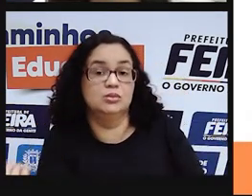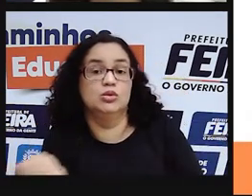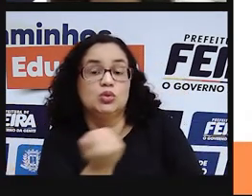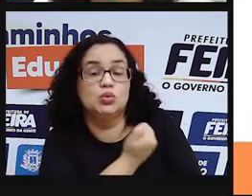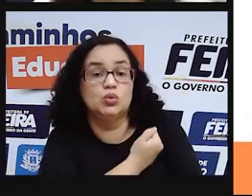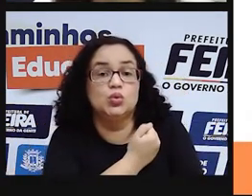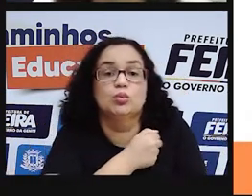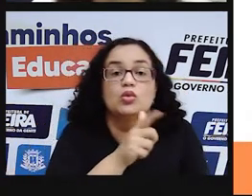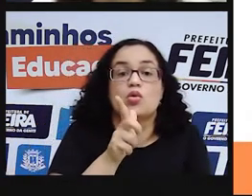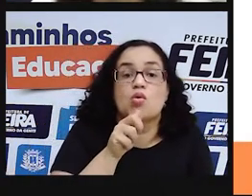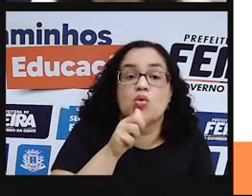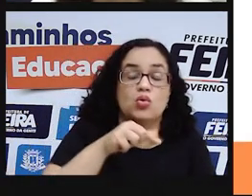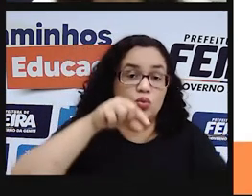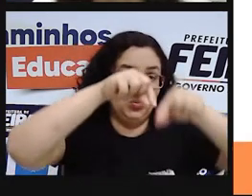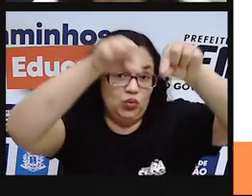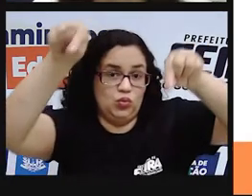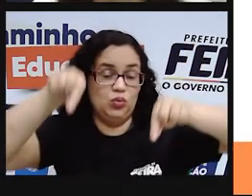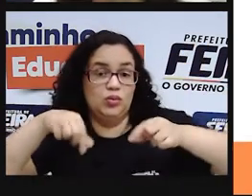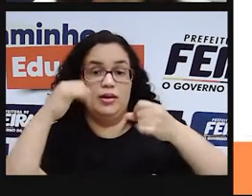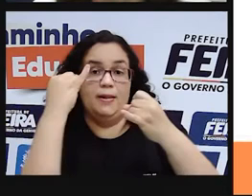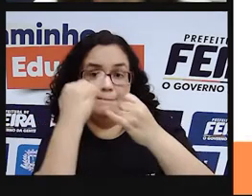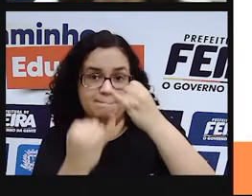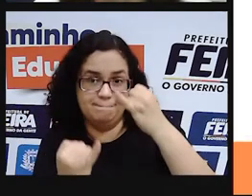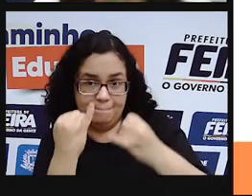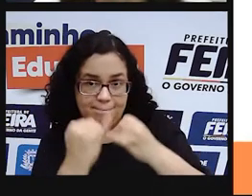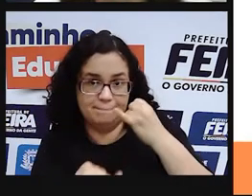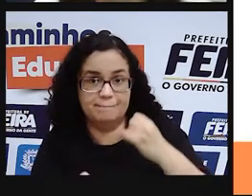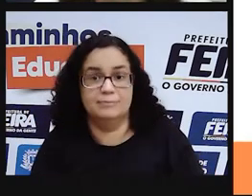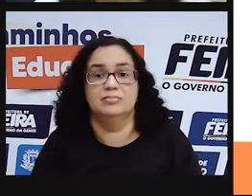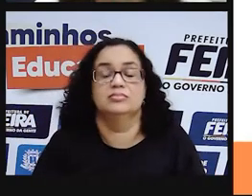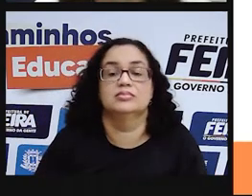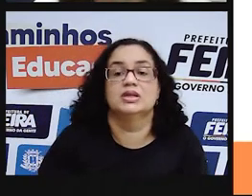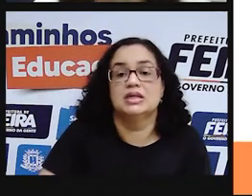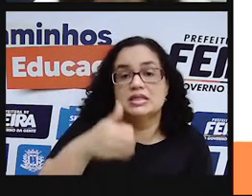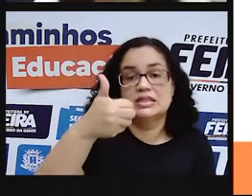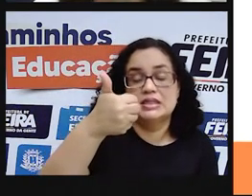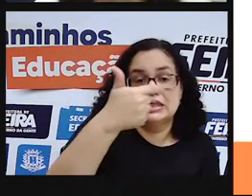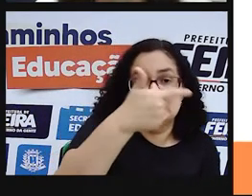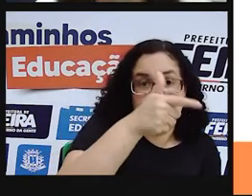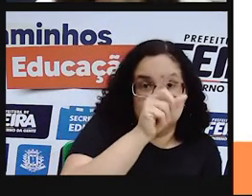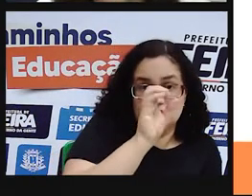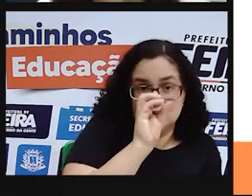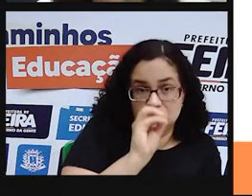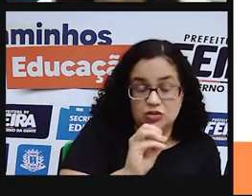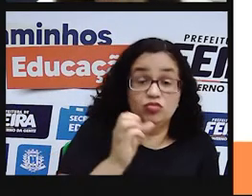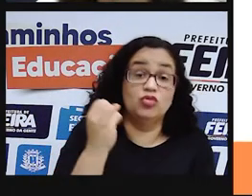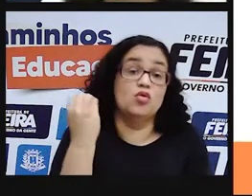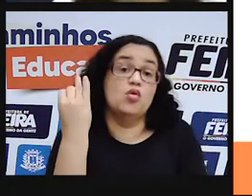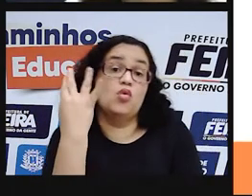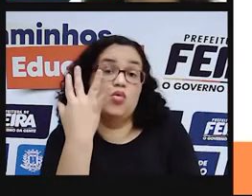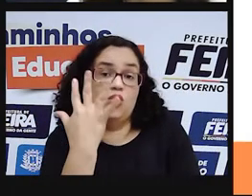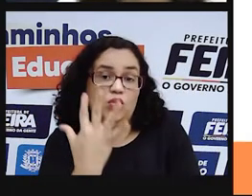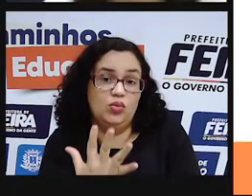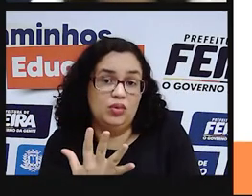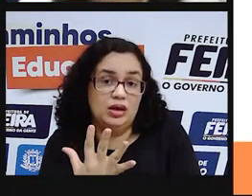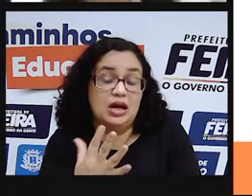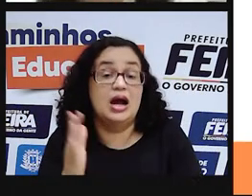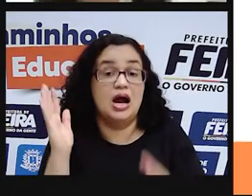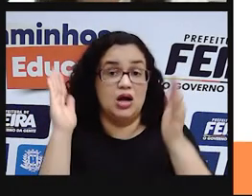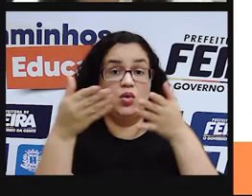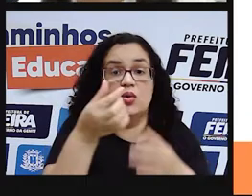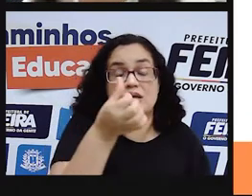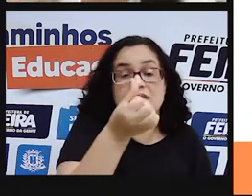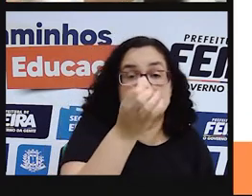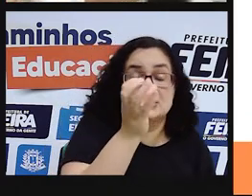Lagoa diminuiu já caiu pela metade não é de 120 a gente observa aí a contagem agora passando por